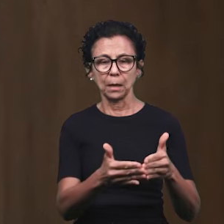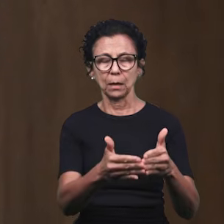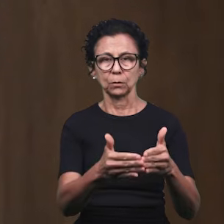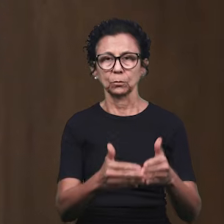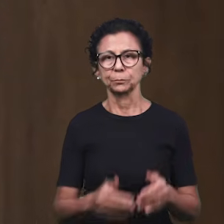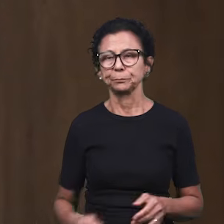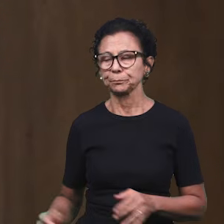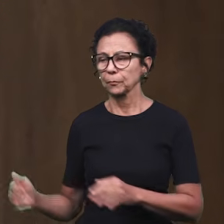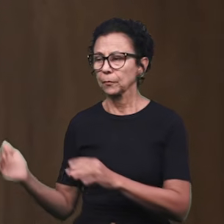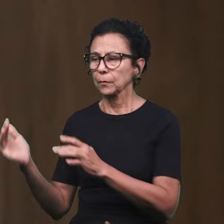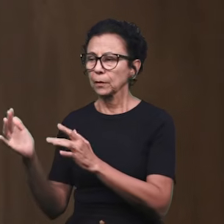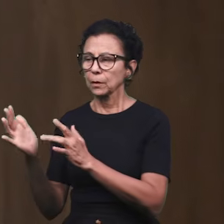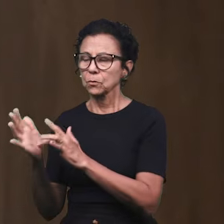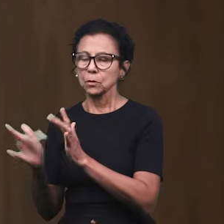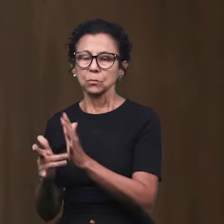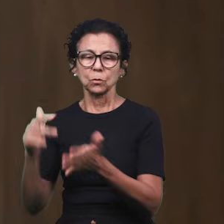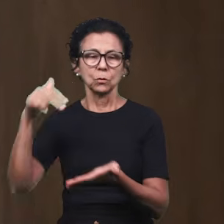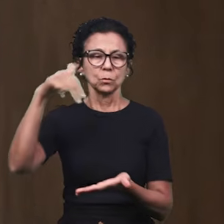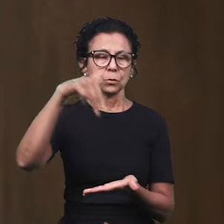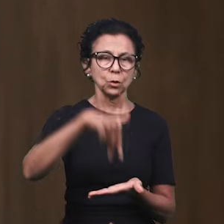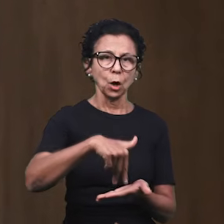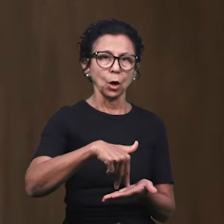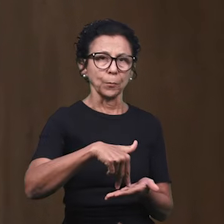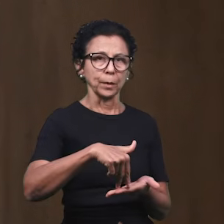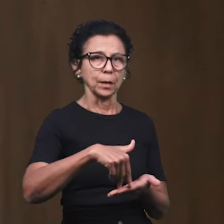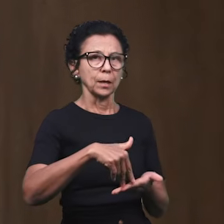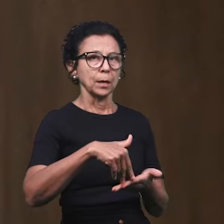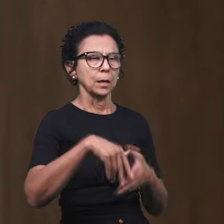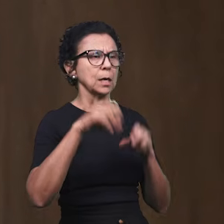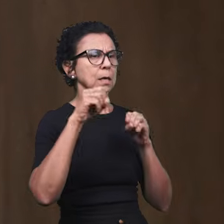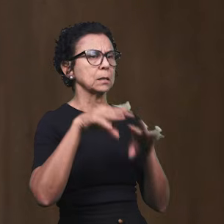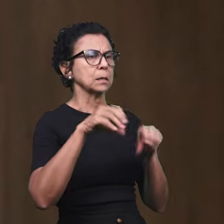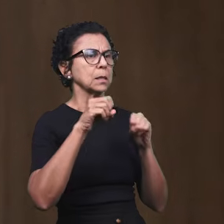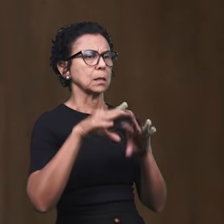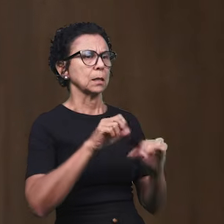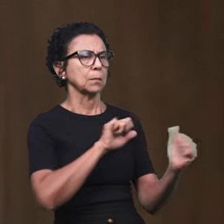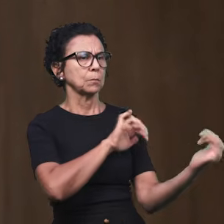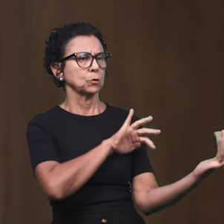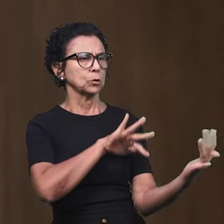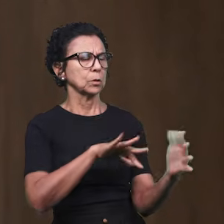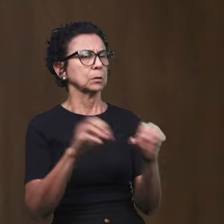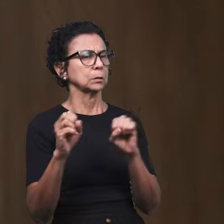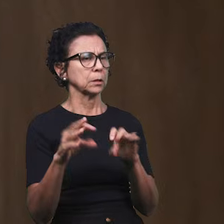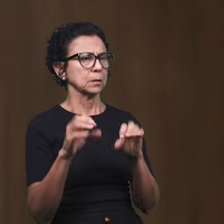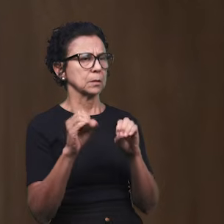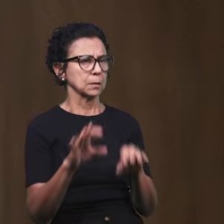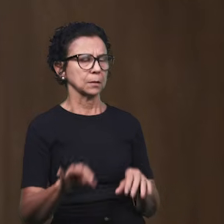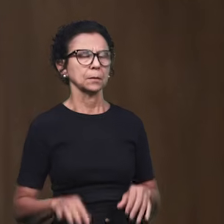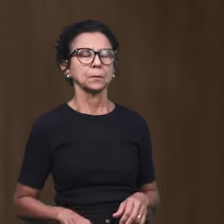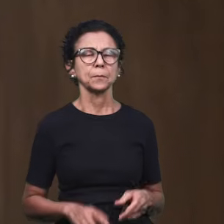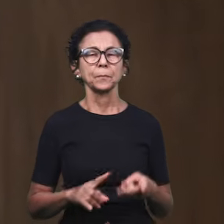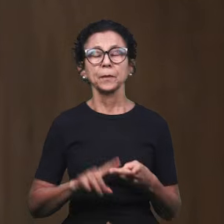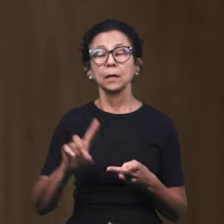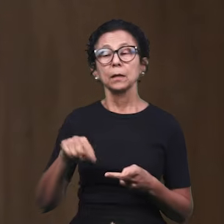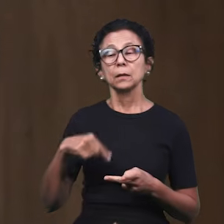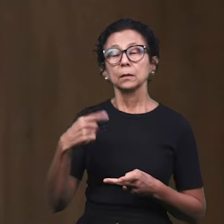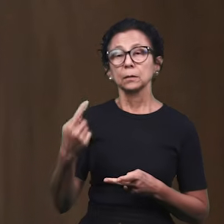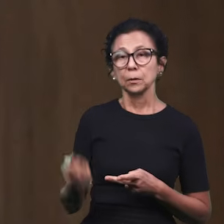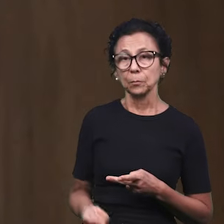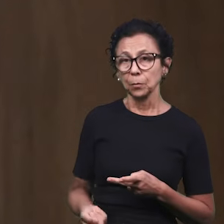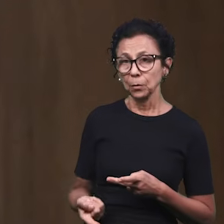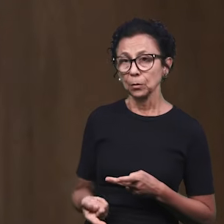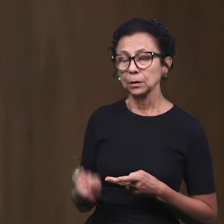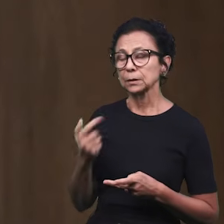multidão. Depois ele aproveita o mesmo barco com os pescadores que estavam no barco